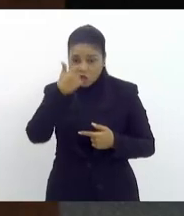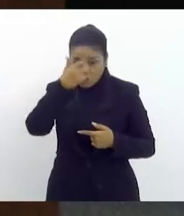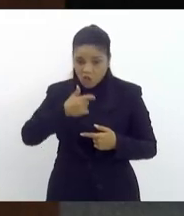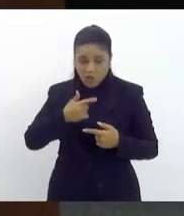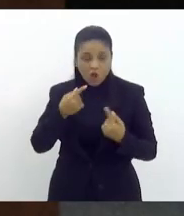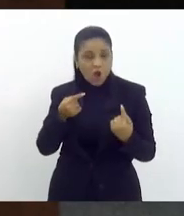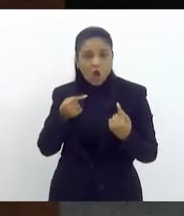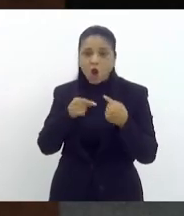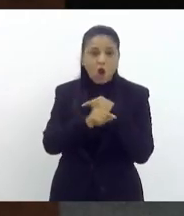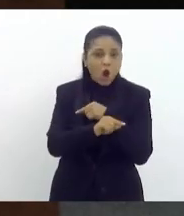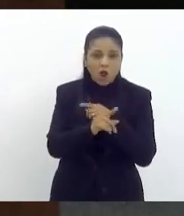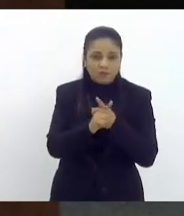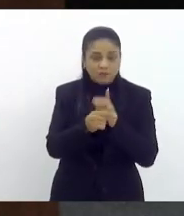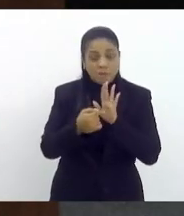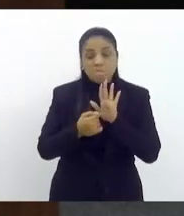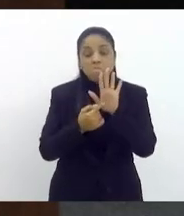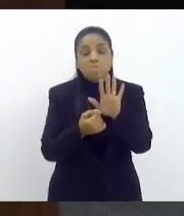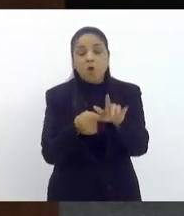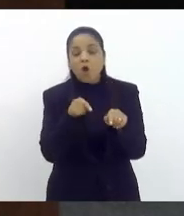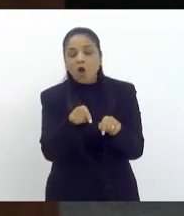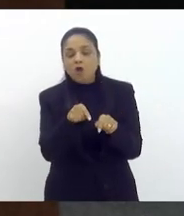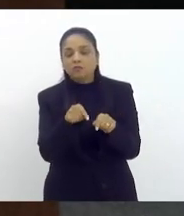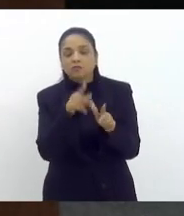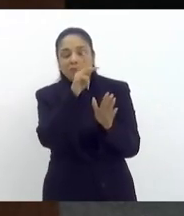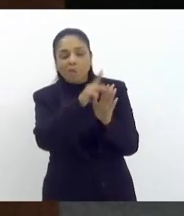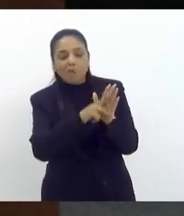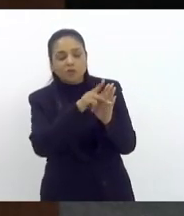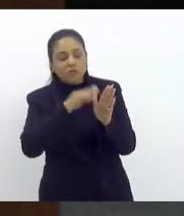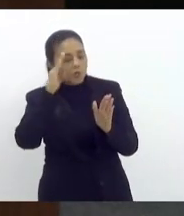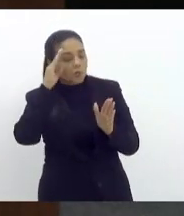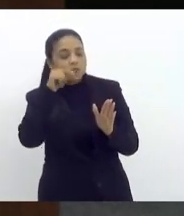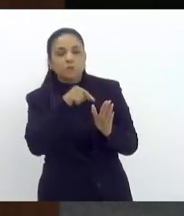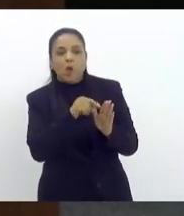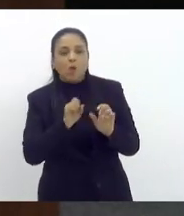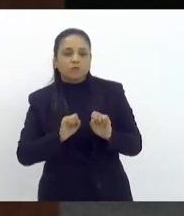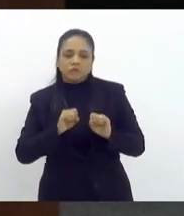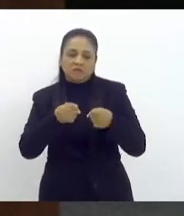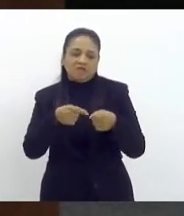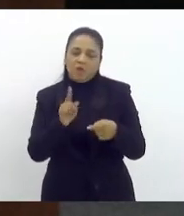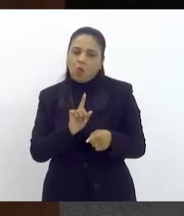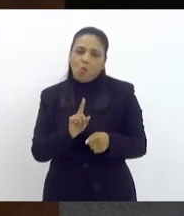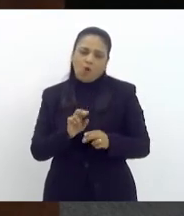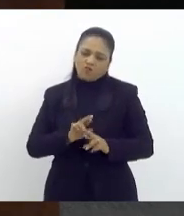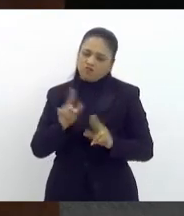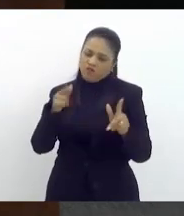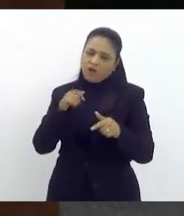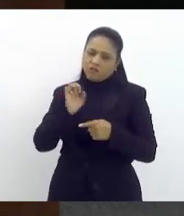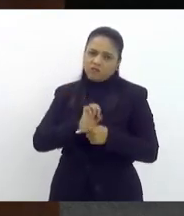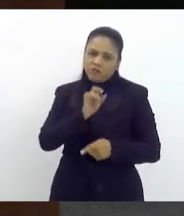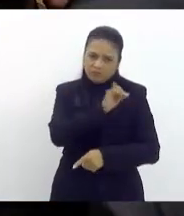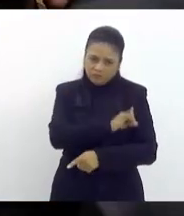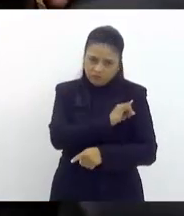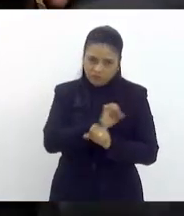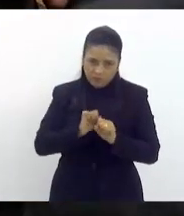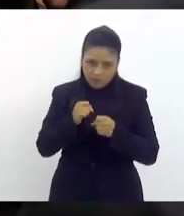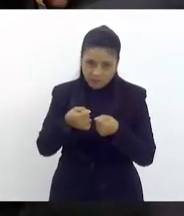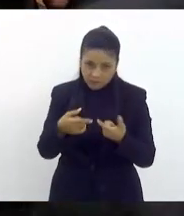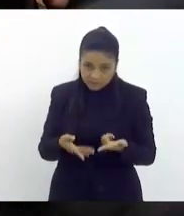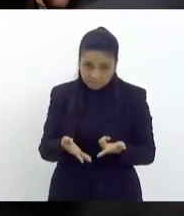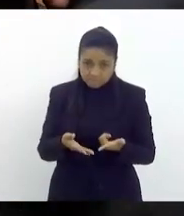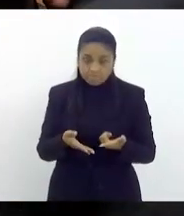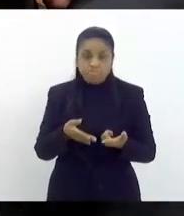coerência quando a gente aponta que a essência do projeto não é o que a gente defende para o Estado do Rio de Janeiro e reforço ainda que